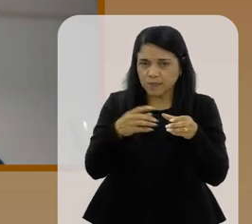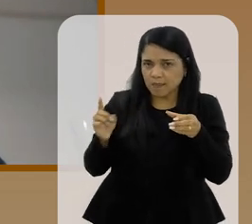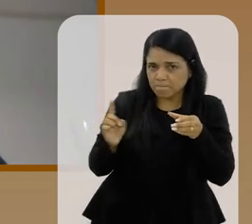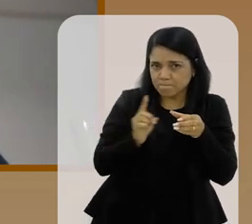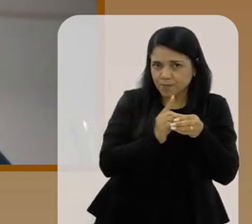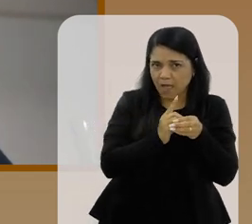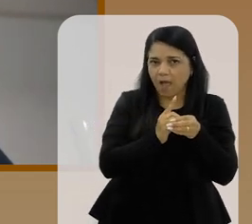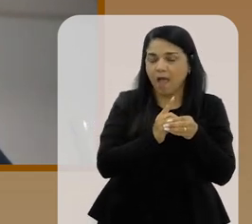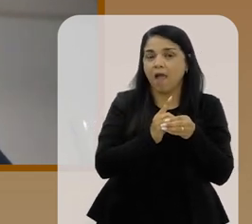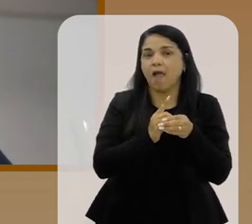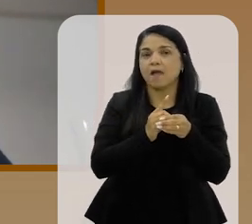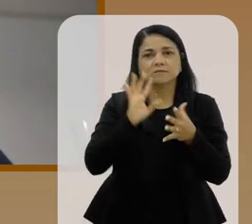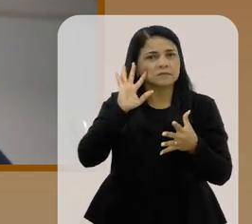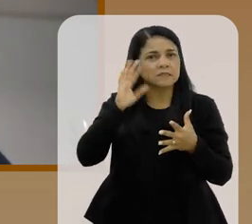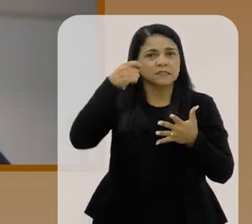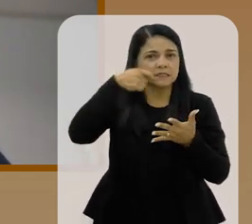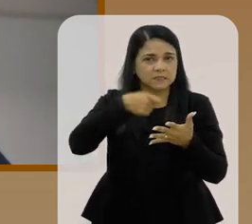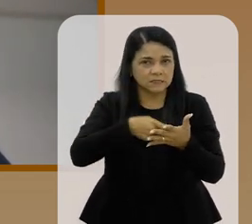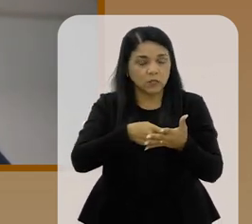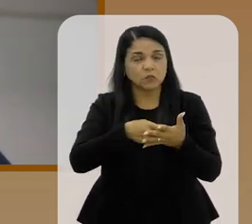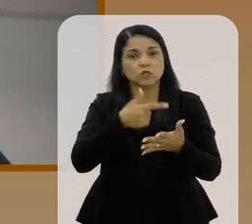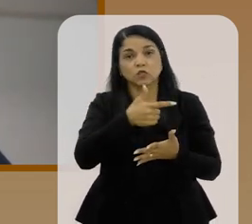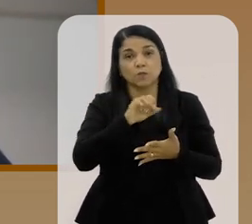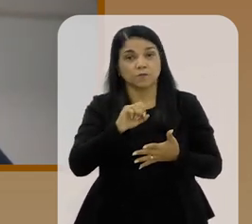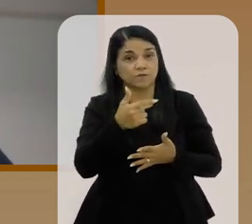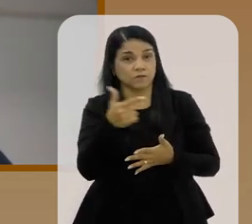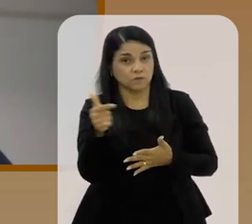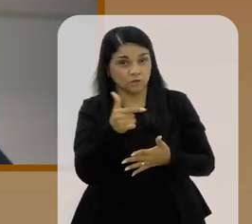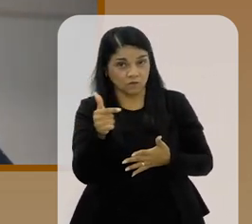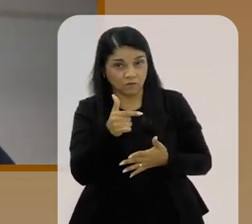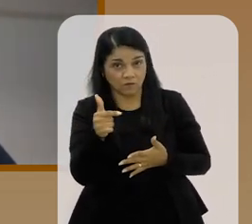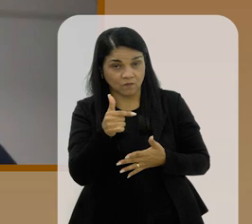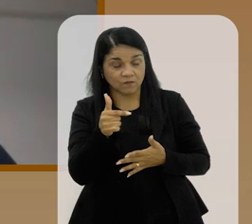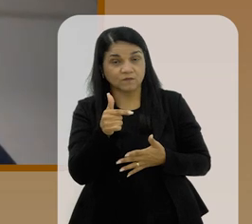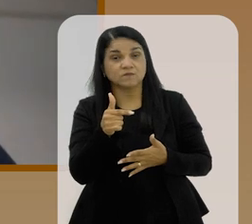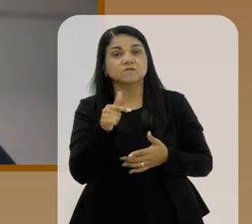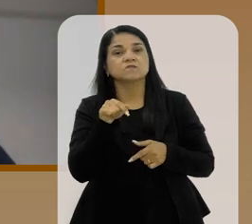decide isso em 2022.